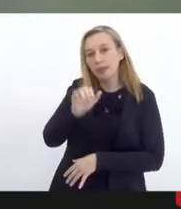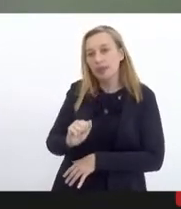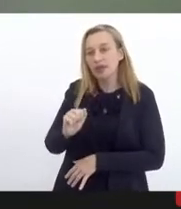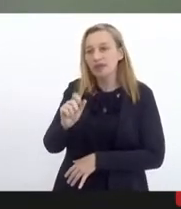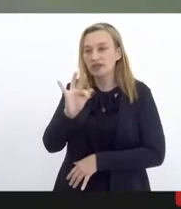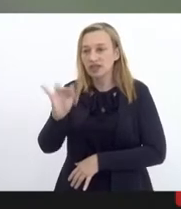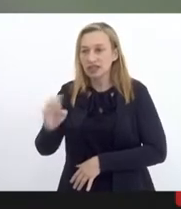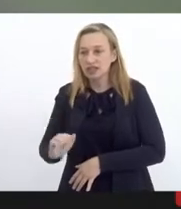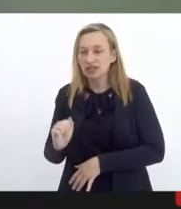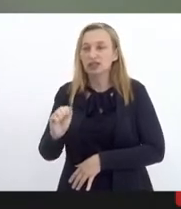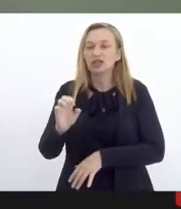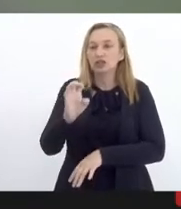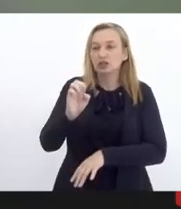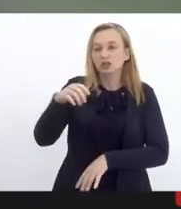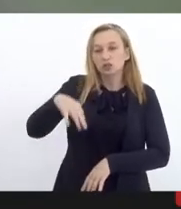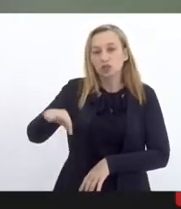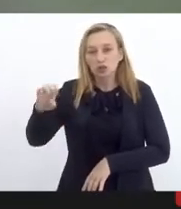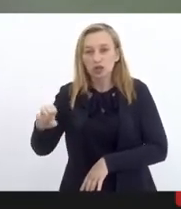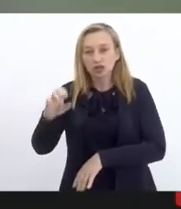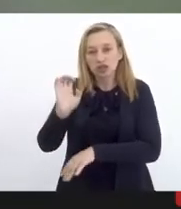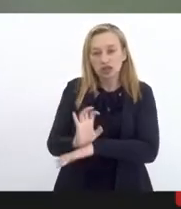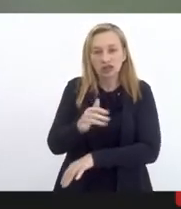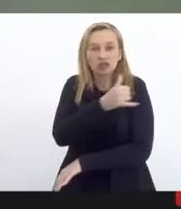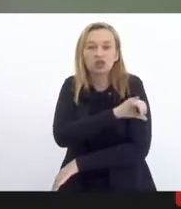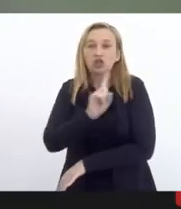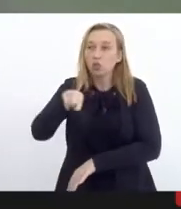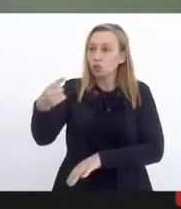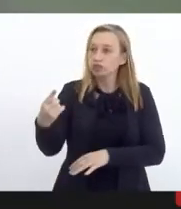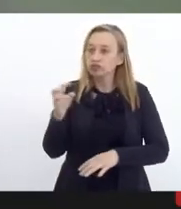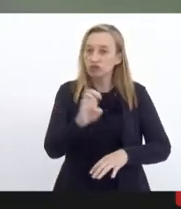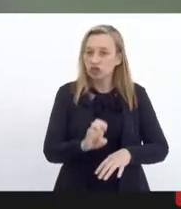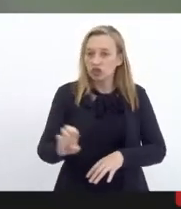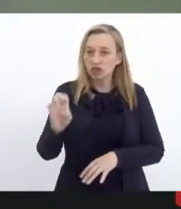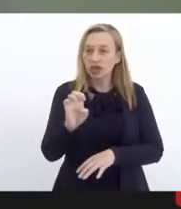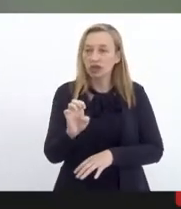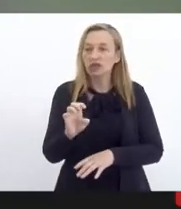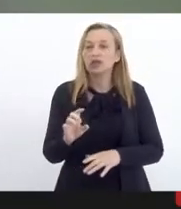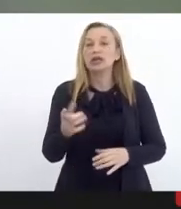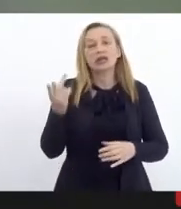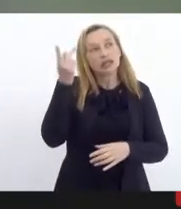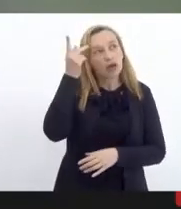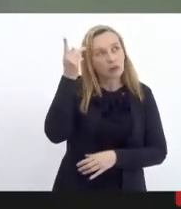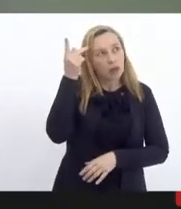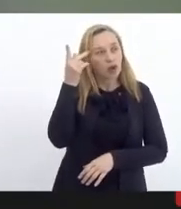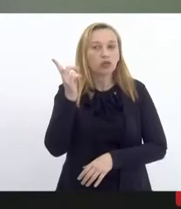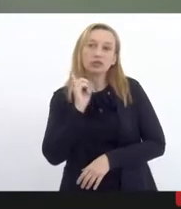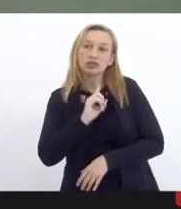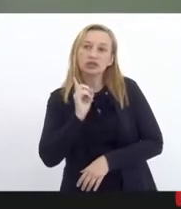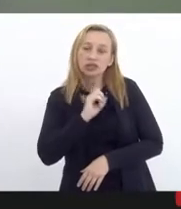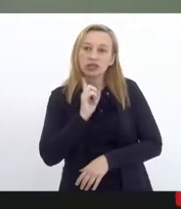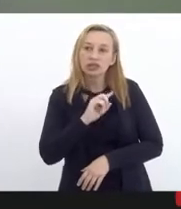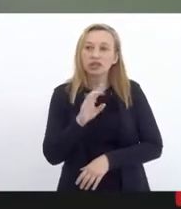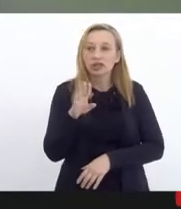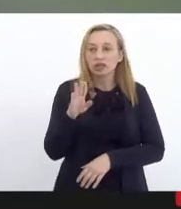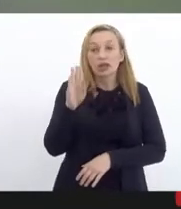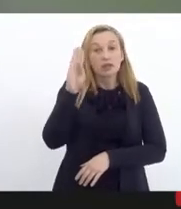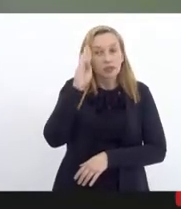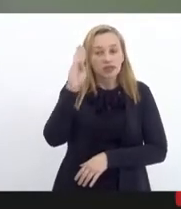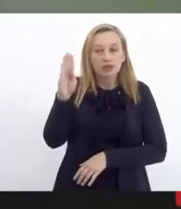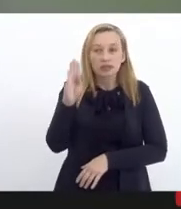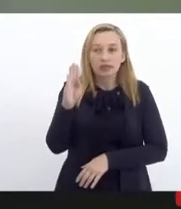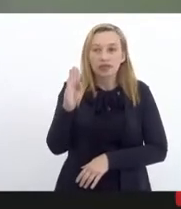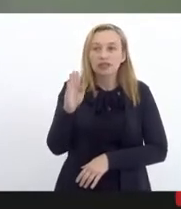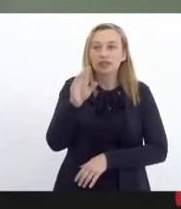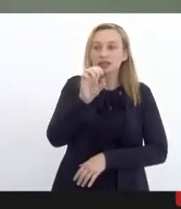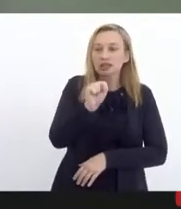estado do Rio de Janeiro. Outros estados estão nessa corrida, como São Paulo, Minas Gerais, especialmente Sergipe, que